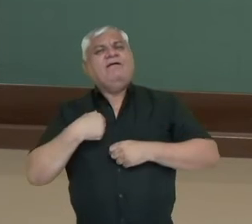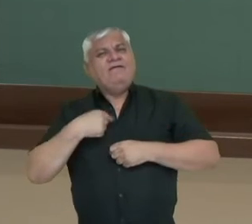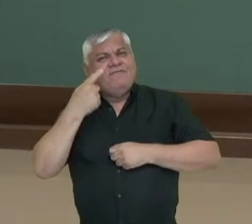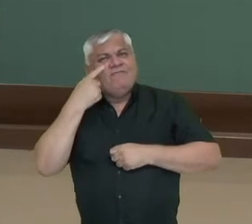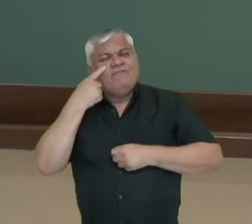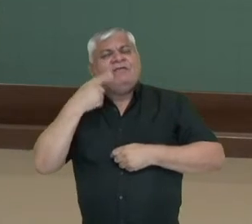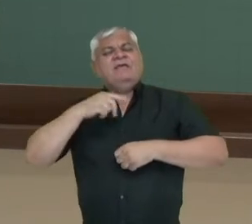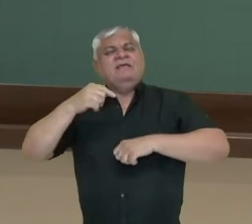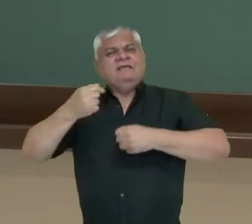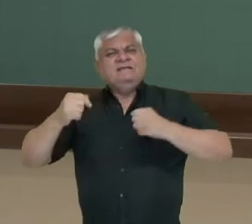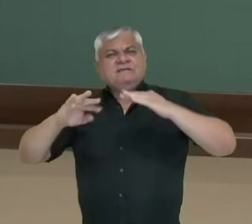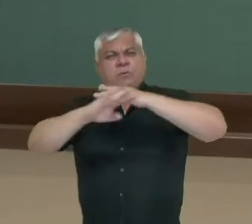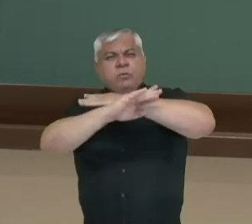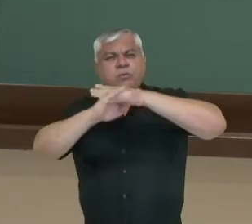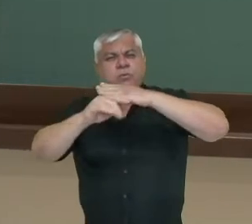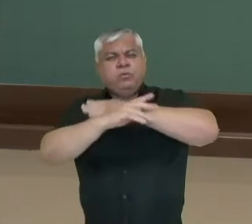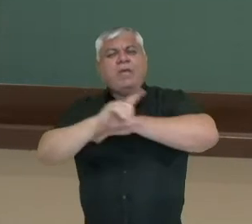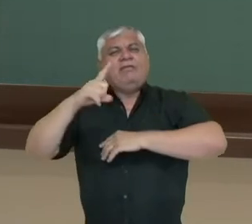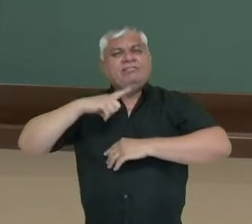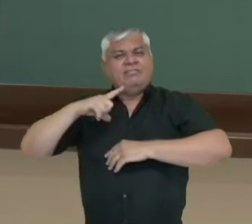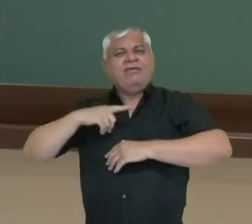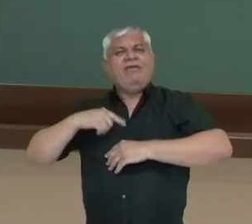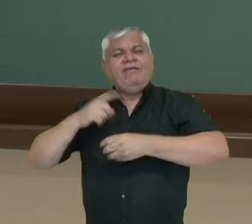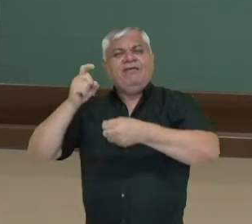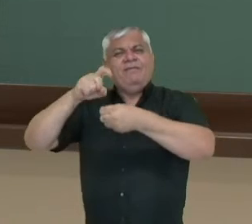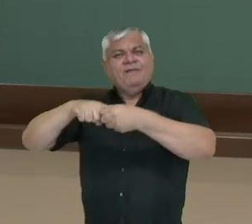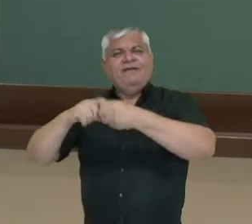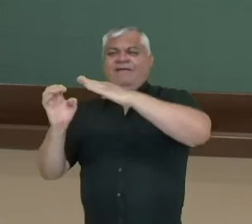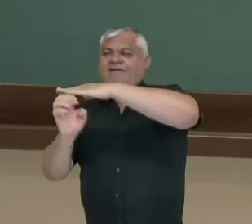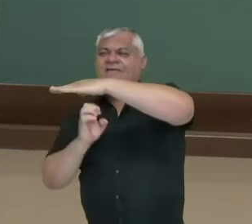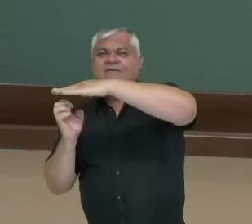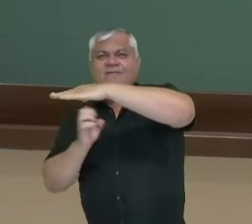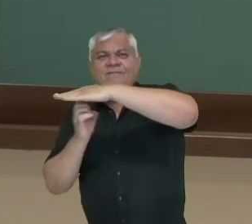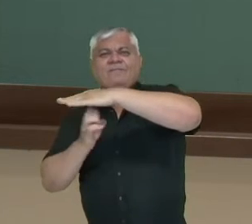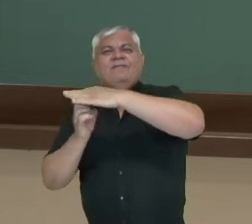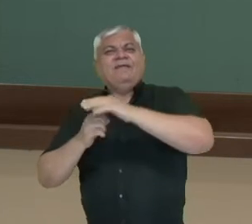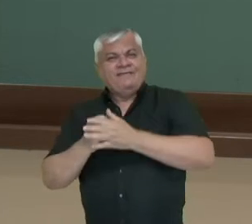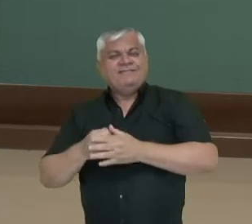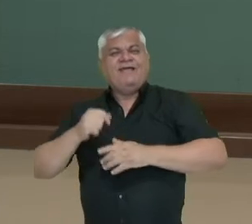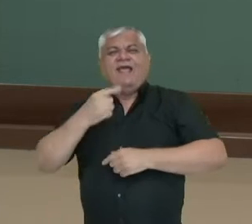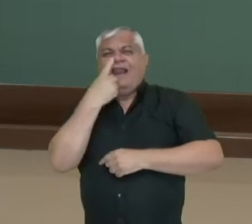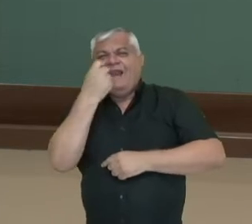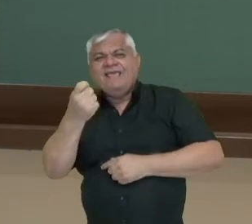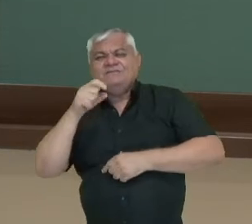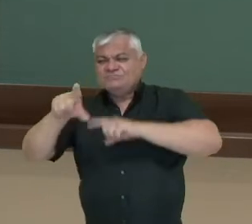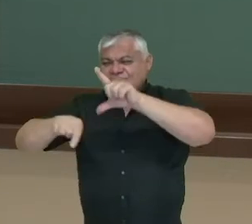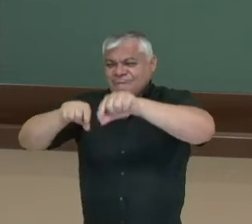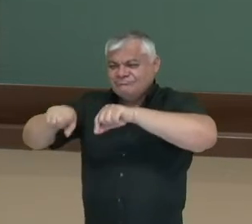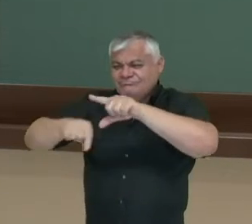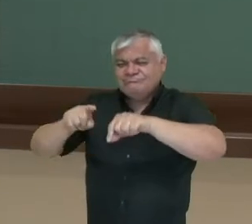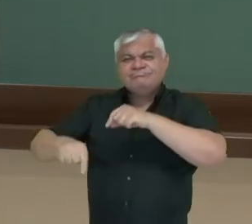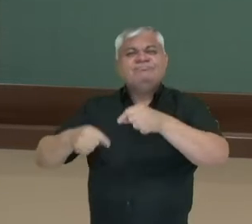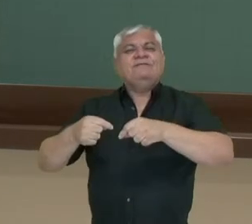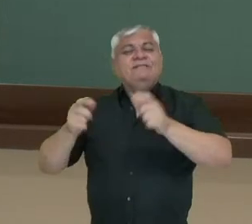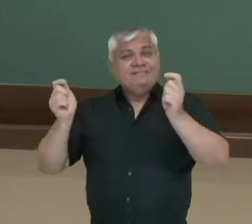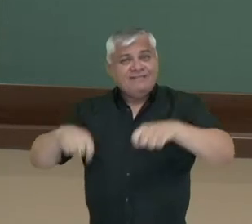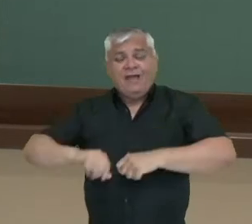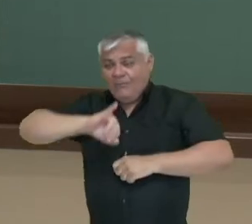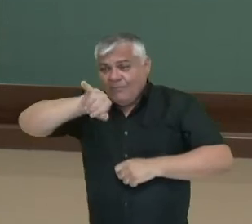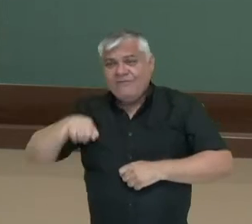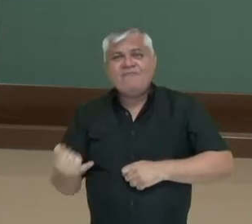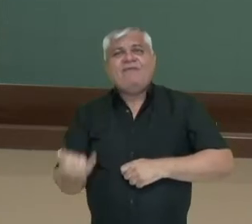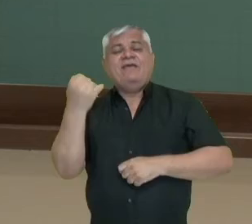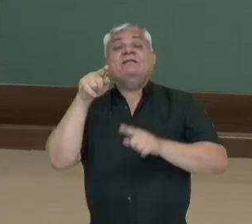e médias cidades, essas cooperativas de catador, que além de melhorar a questão do aproveitamento do lixo, tem uma